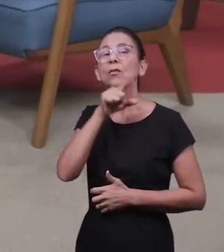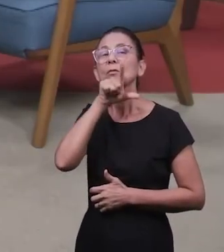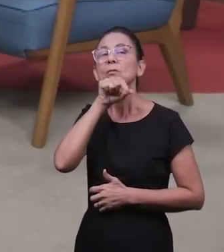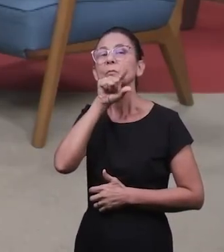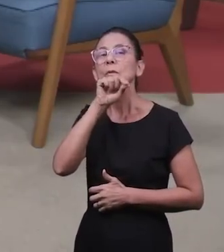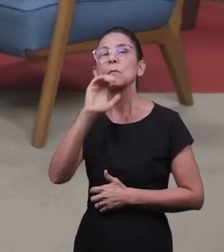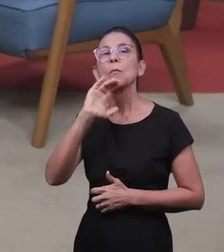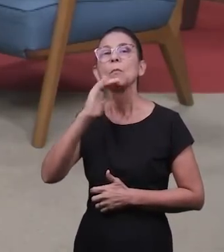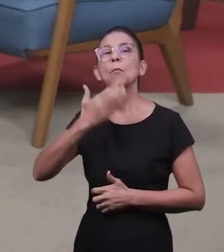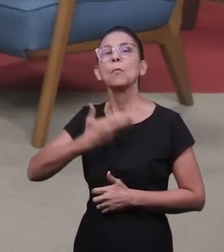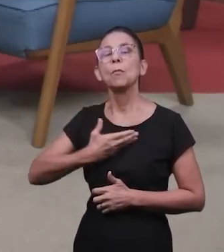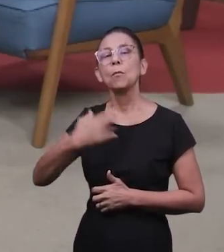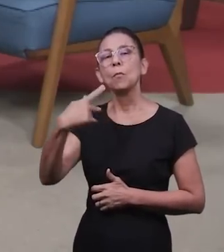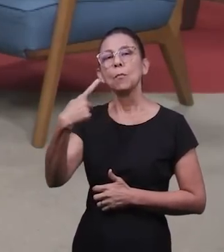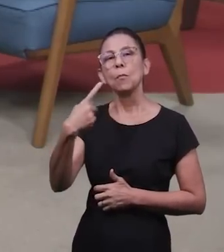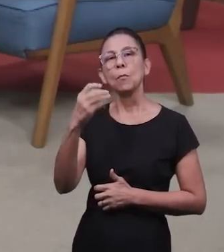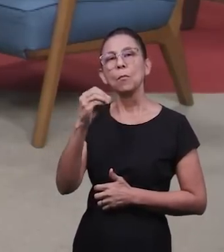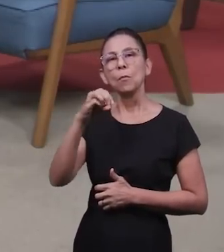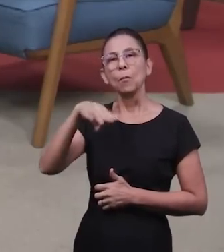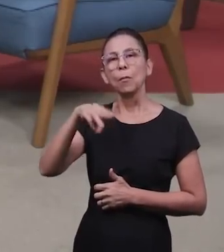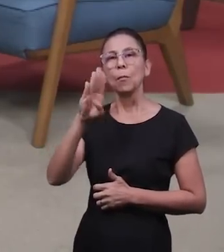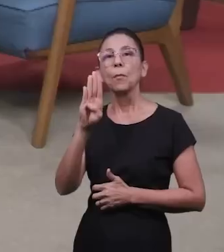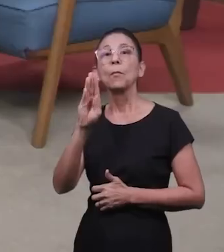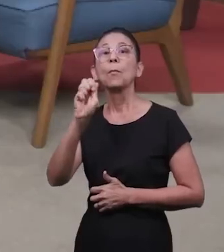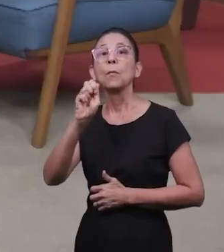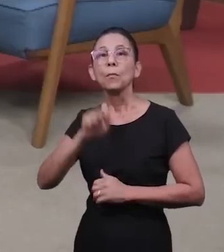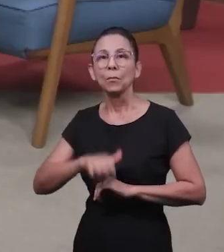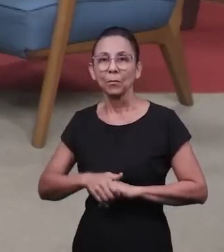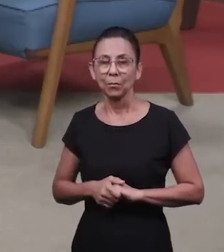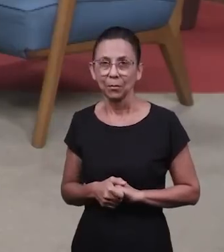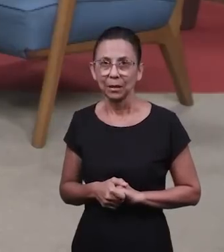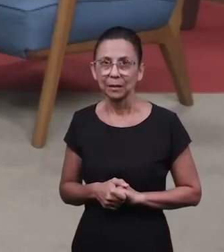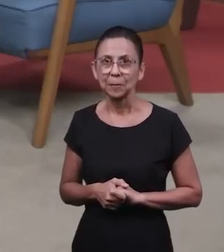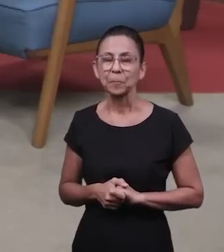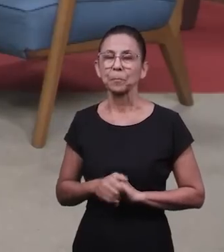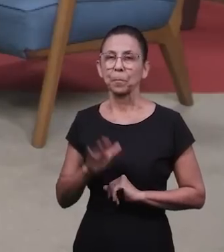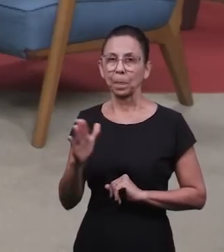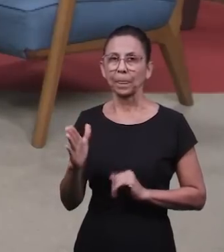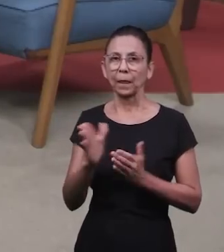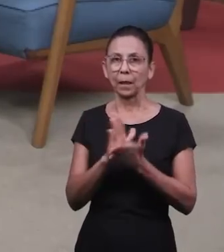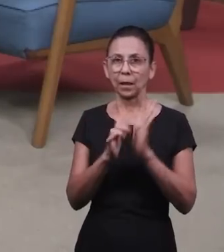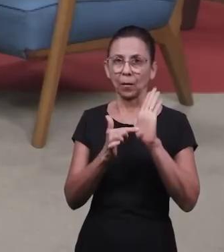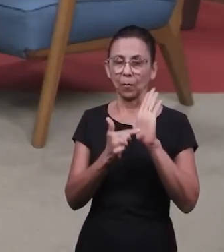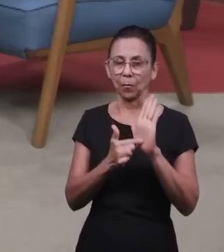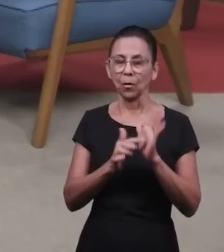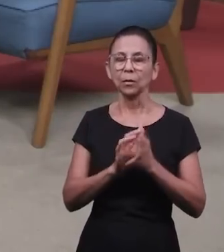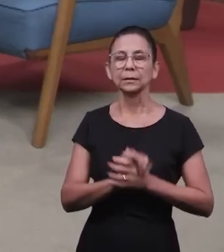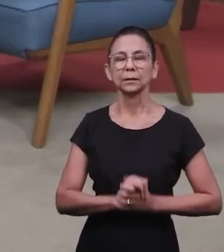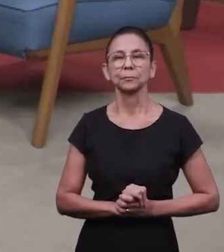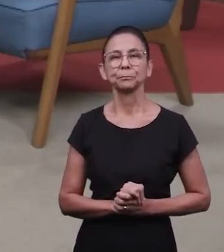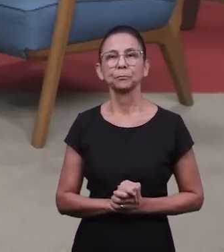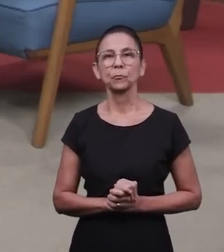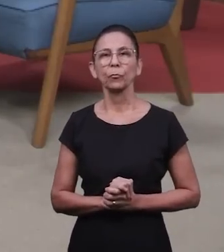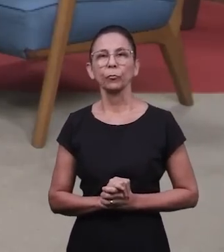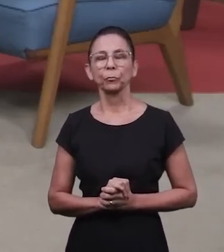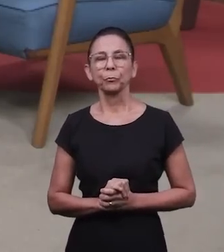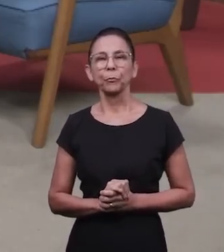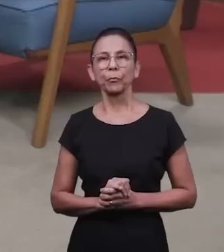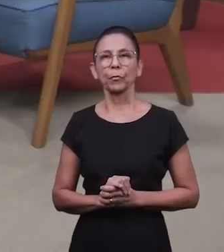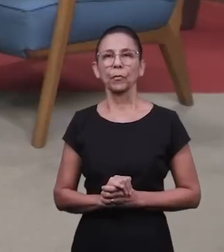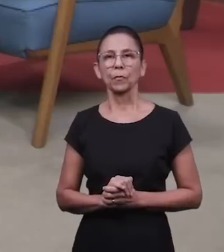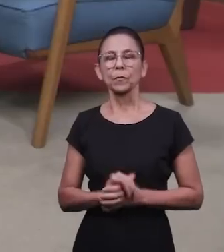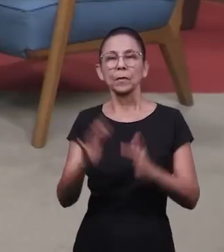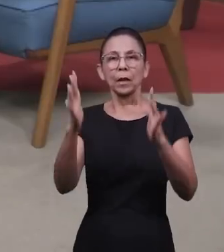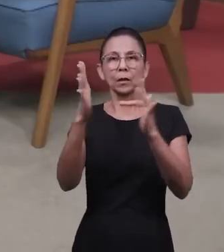pomba. Então, a própria palavra se explica. Quando o Senhor Jesus foi batizado, no